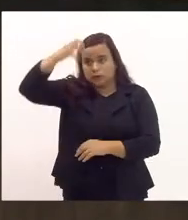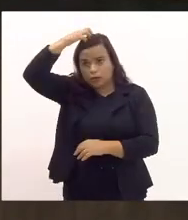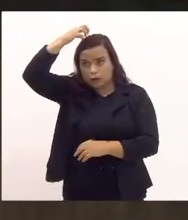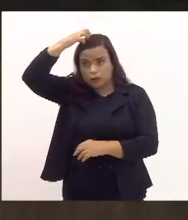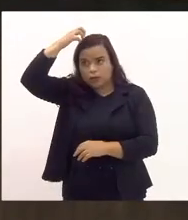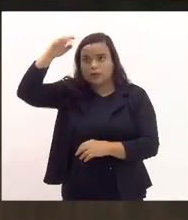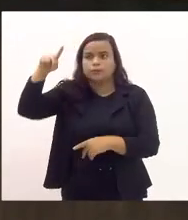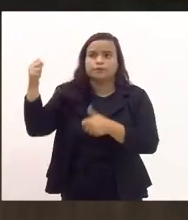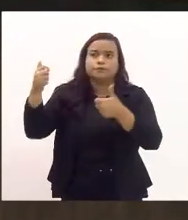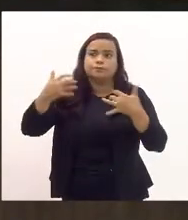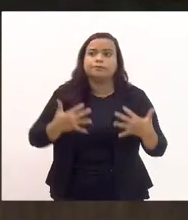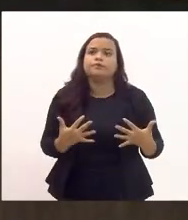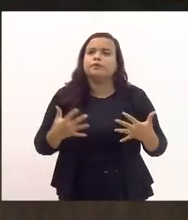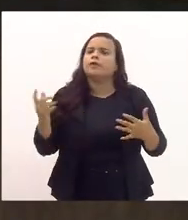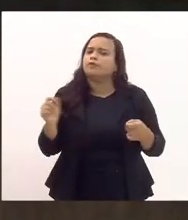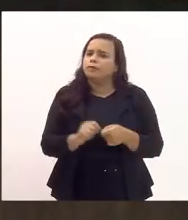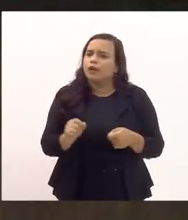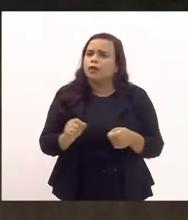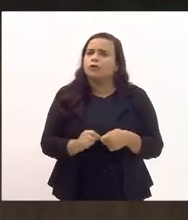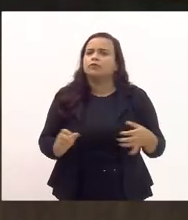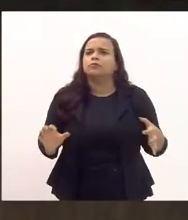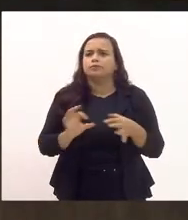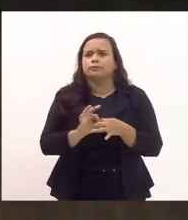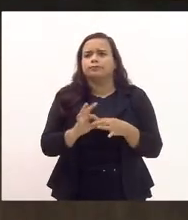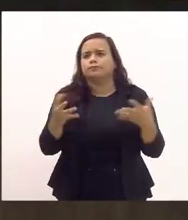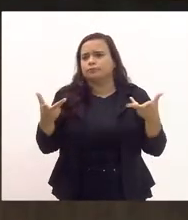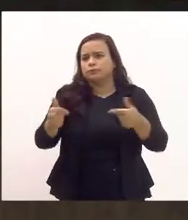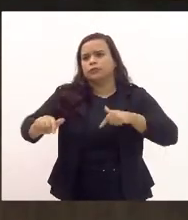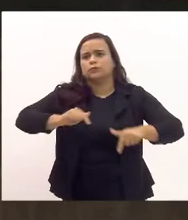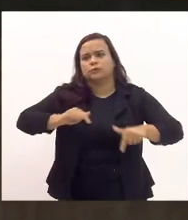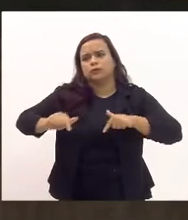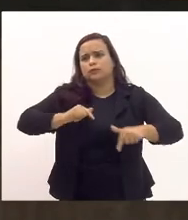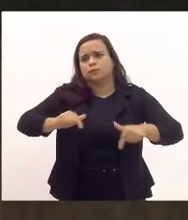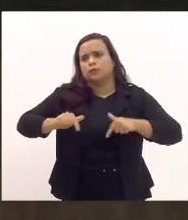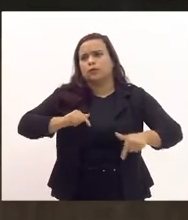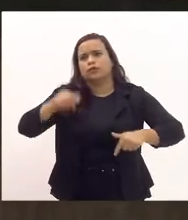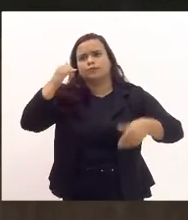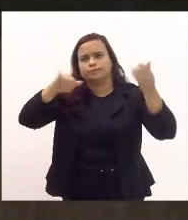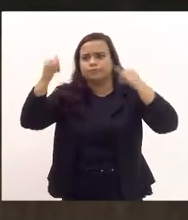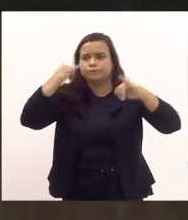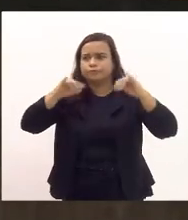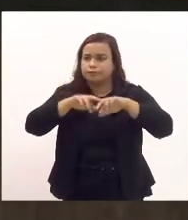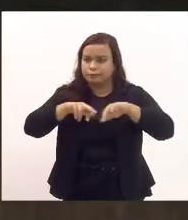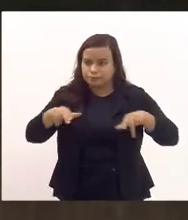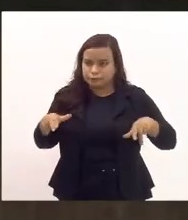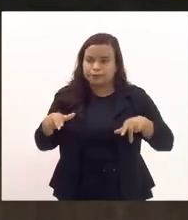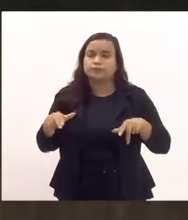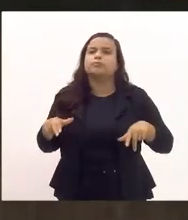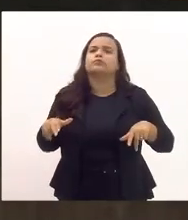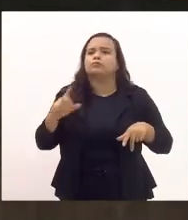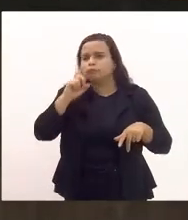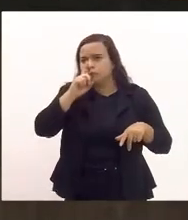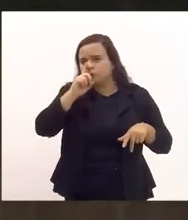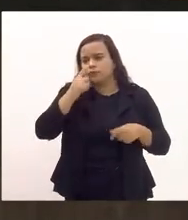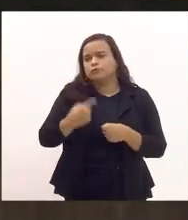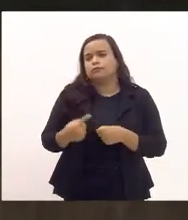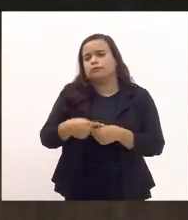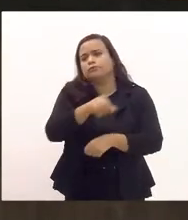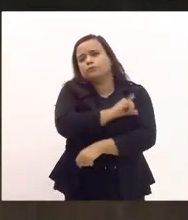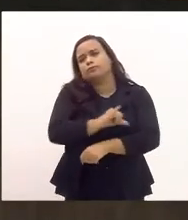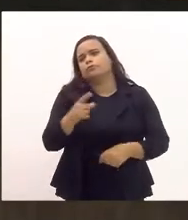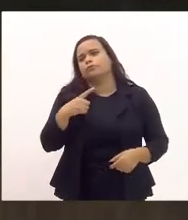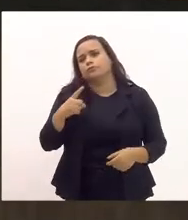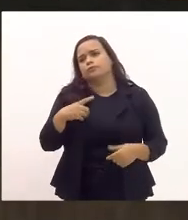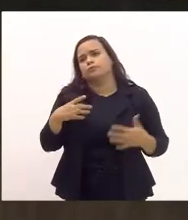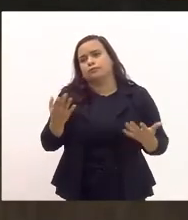que tem feito inclusive um brilhante trabalho de prevenção o município e